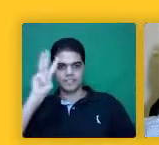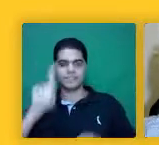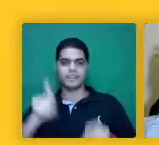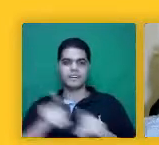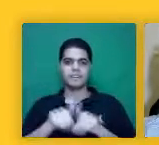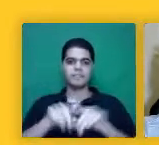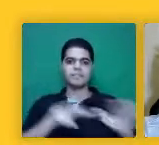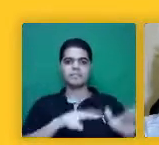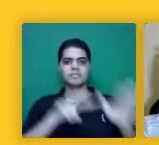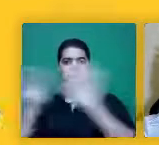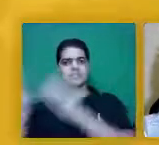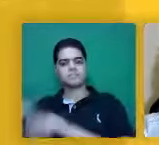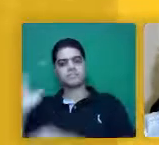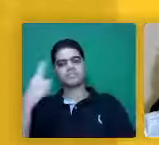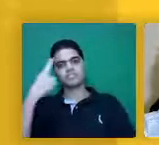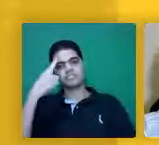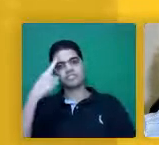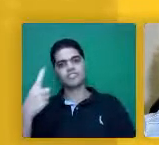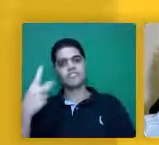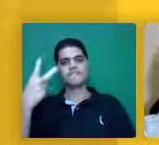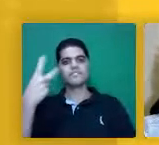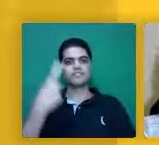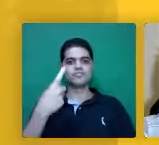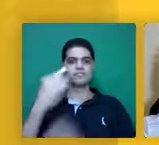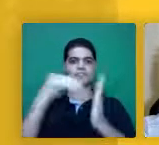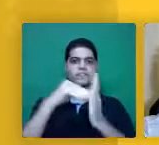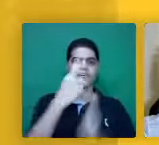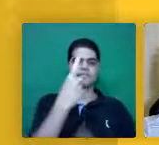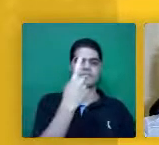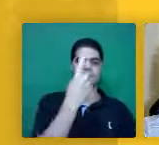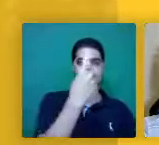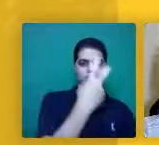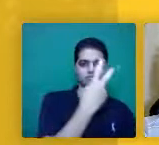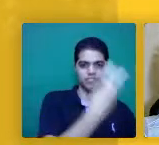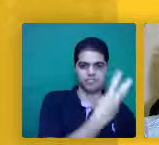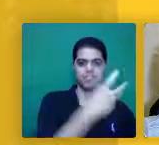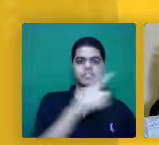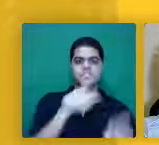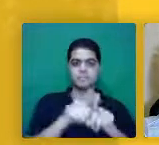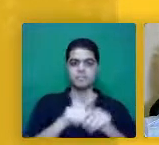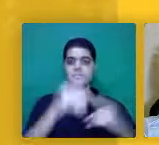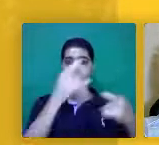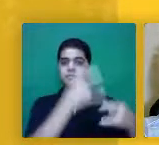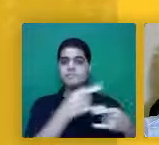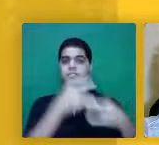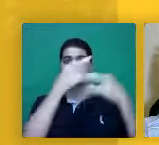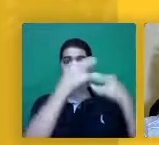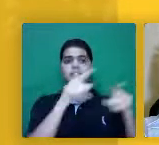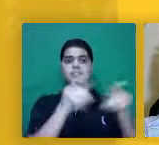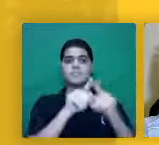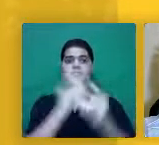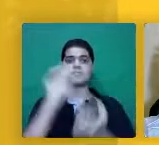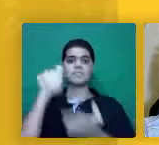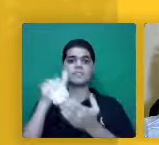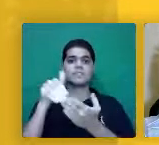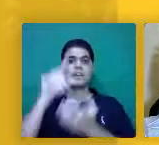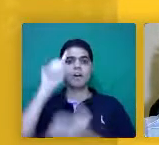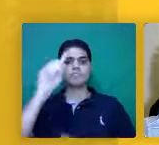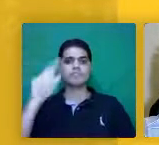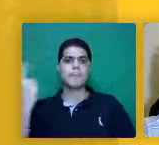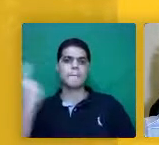23, e o resultado final no dia 1º. E falando um pouquinho das lives que o professor Ivan trouxe, a gente vai ter ali na segunda-feira a live